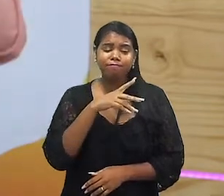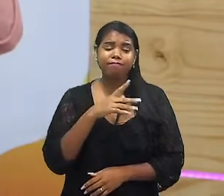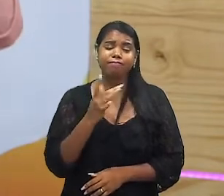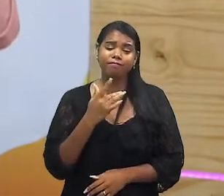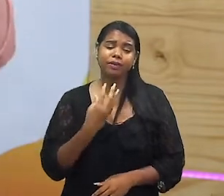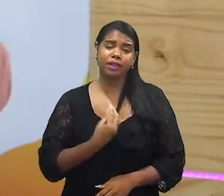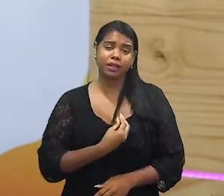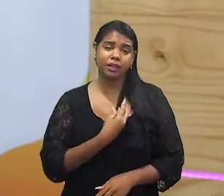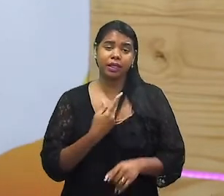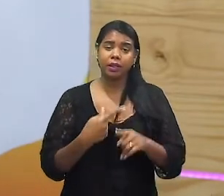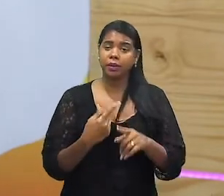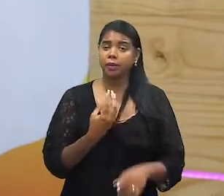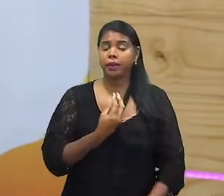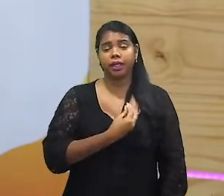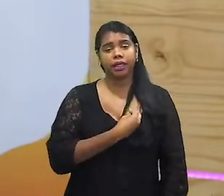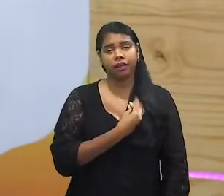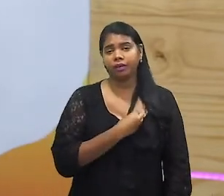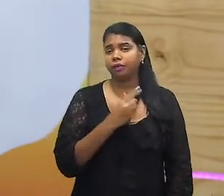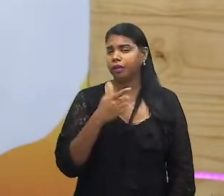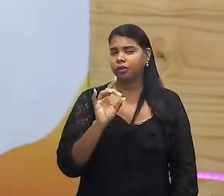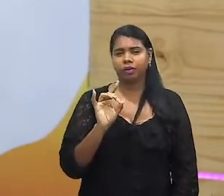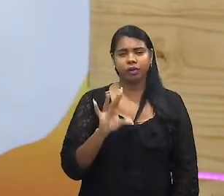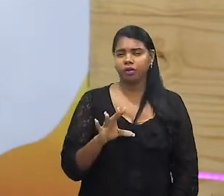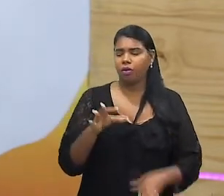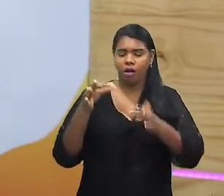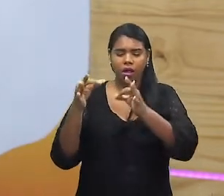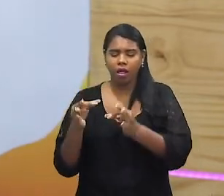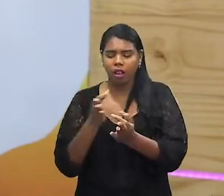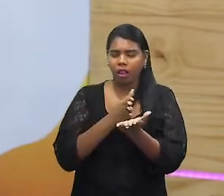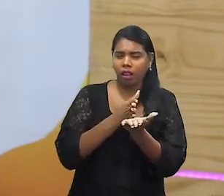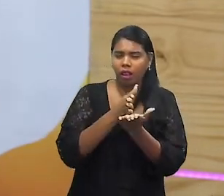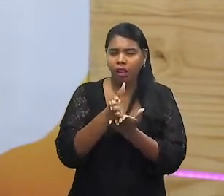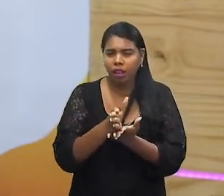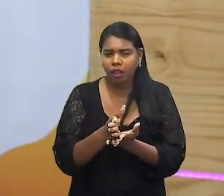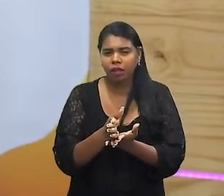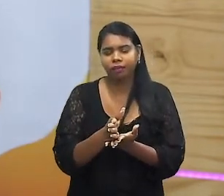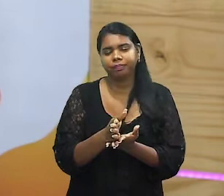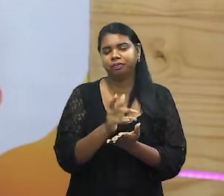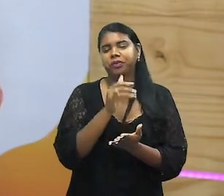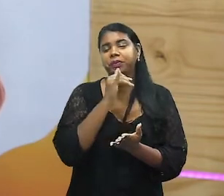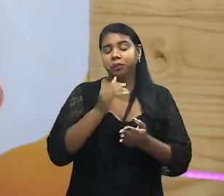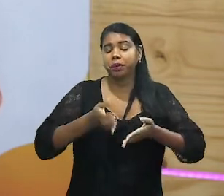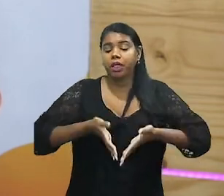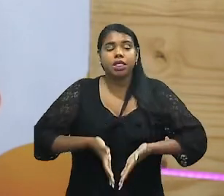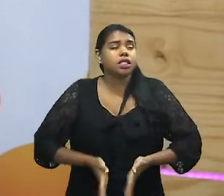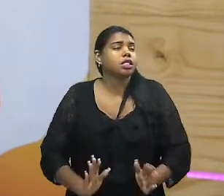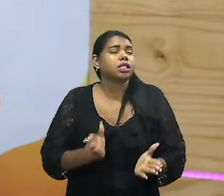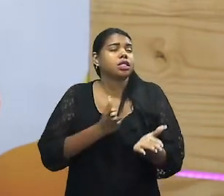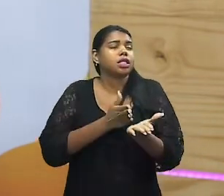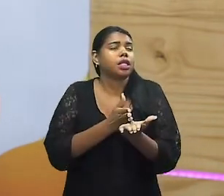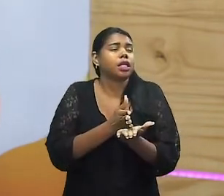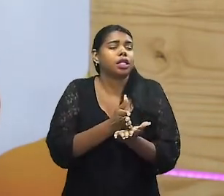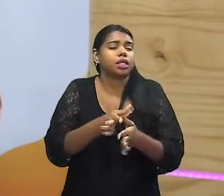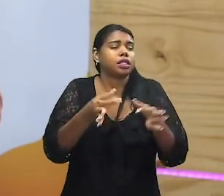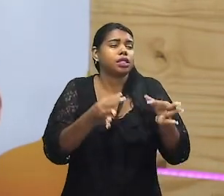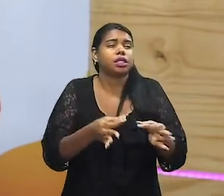porque a vida, gente, não é só acertos, não. A gente não vai nascer e vai acertar,